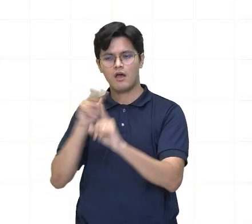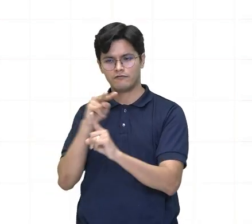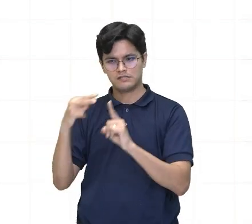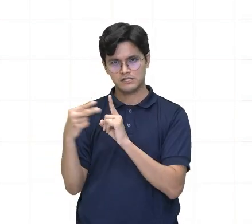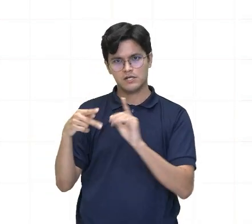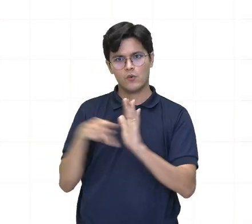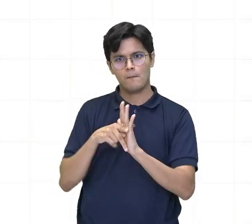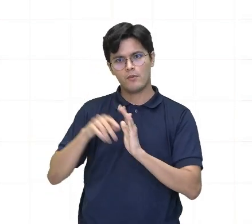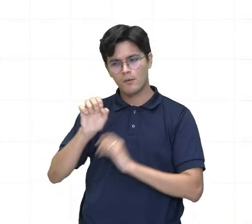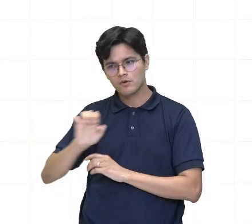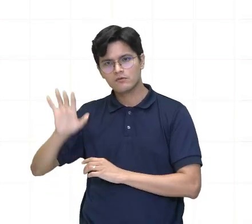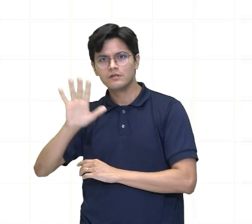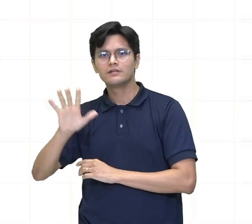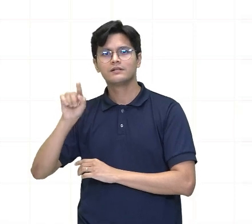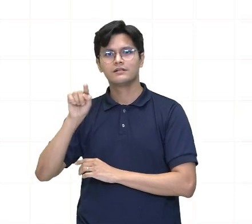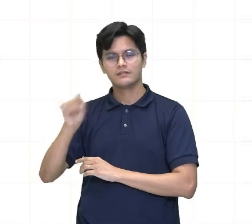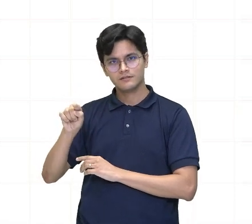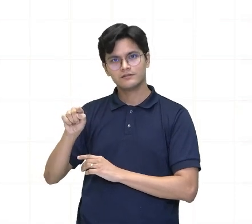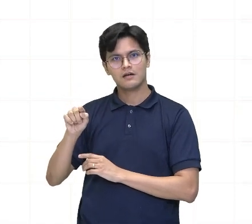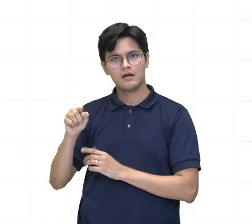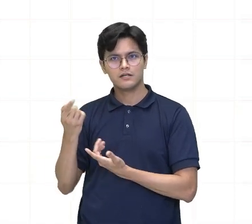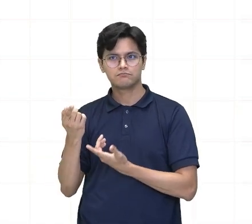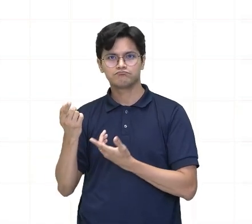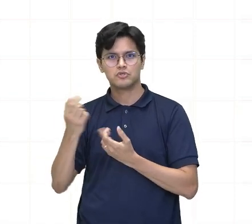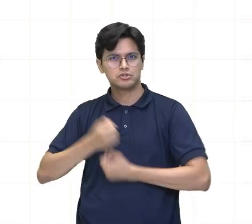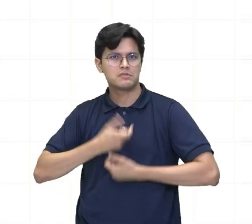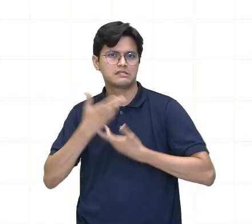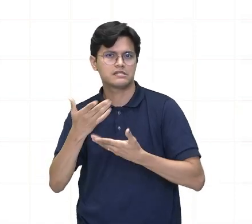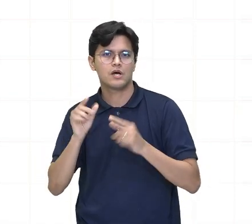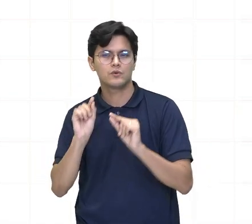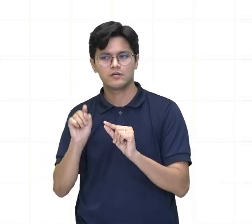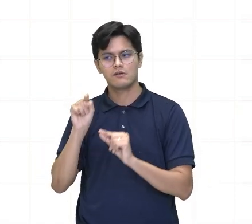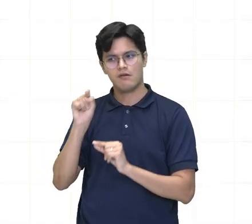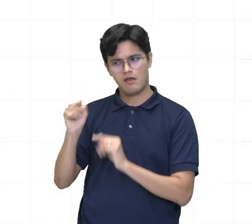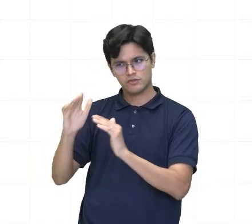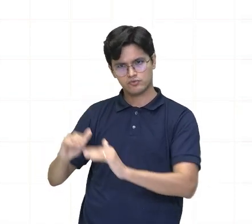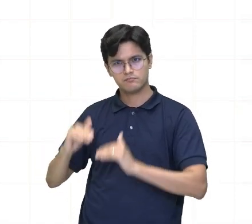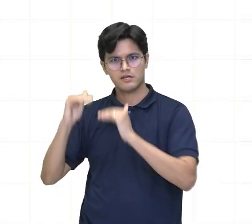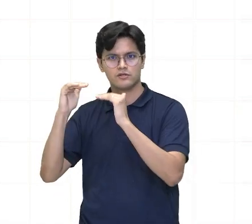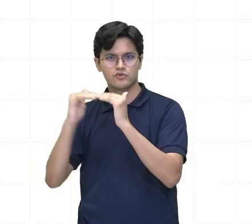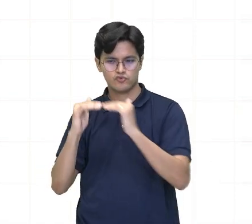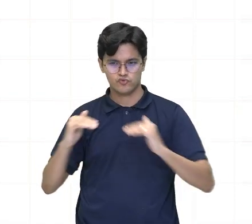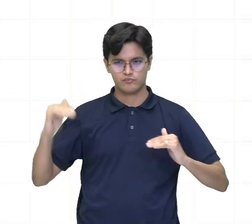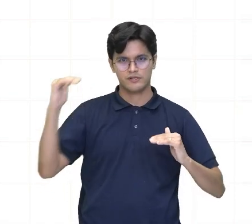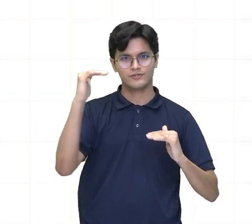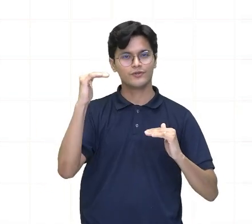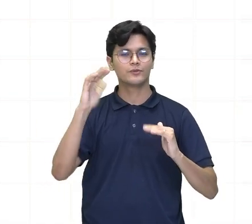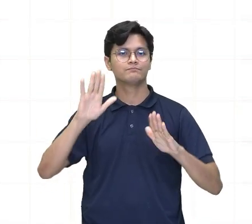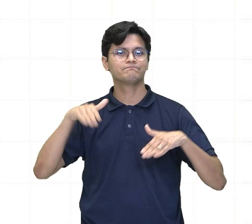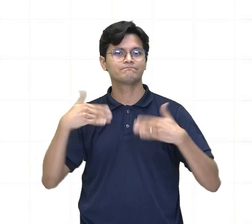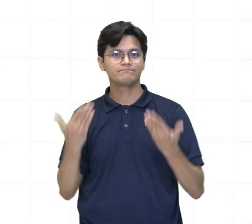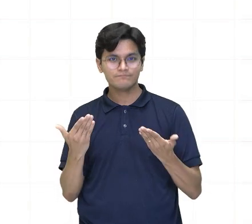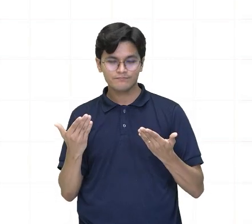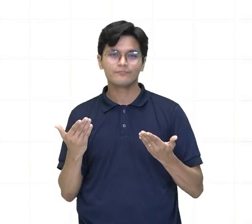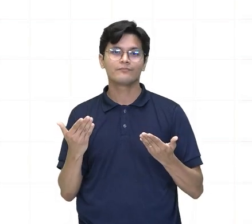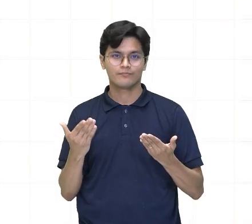bem recebida, né? A visão europeia deveria ser colocada em xeque, deveria